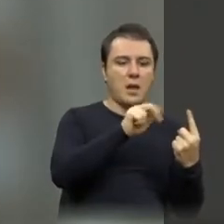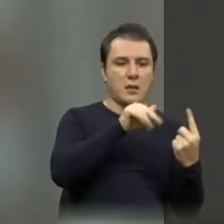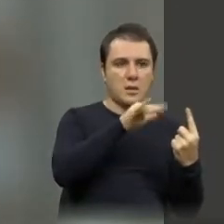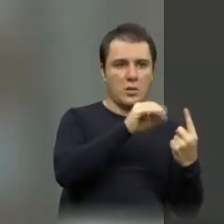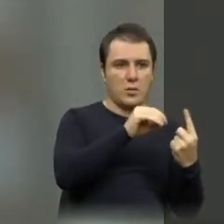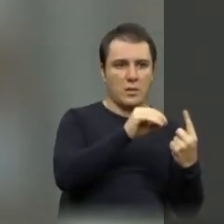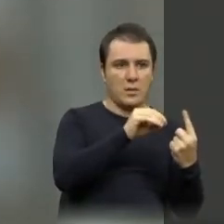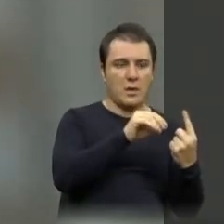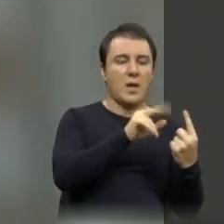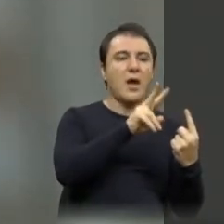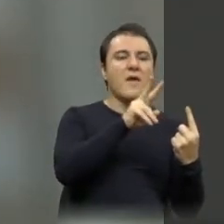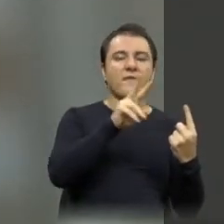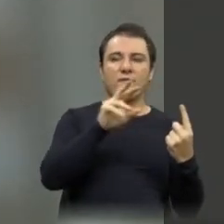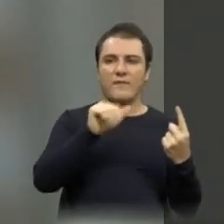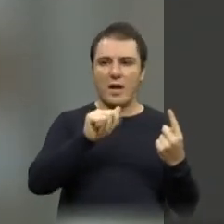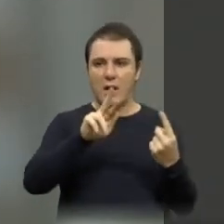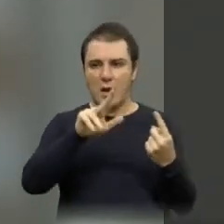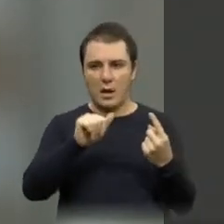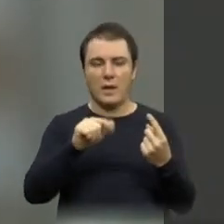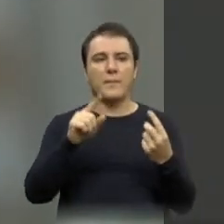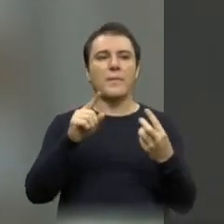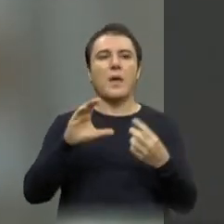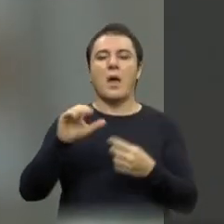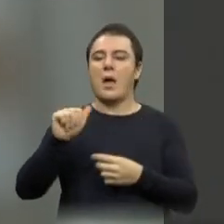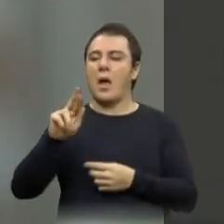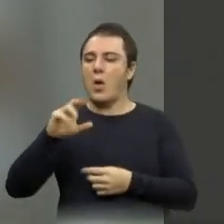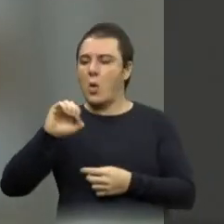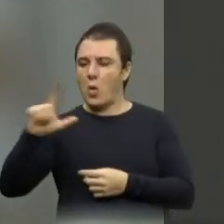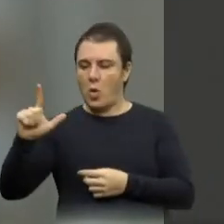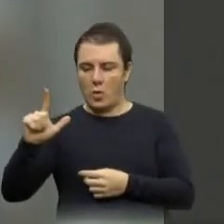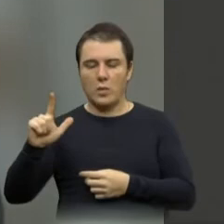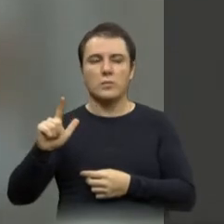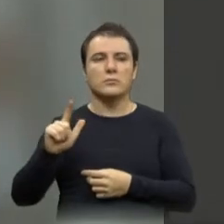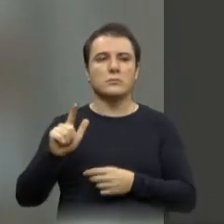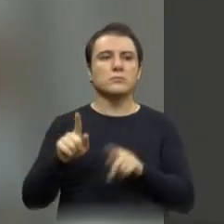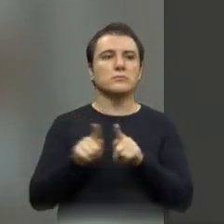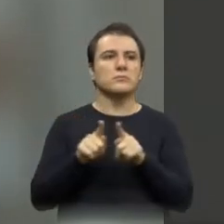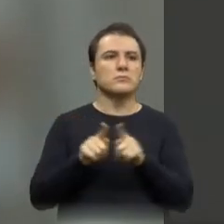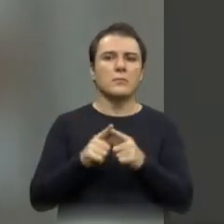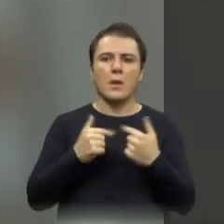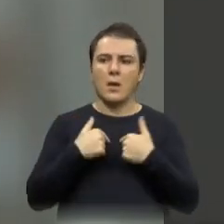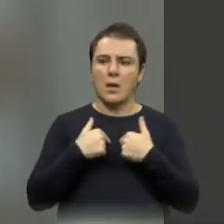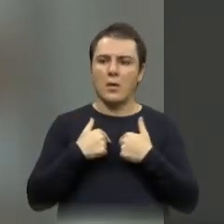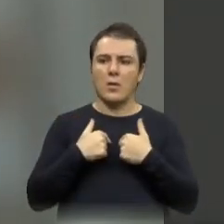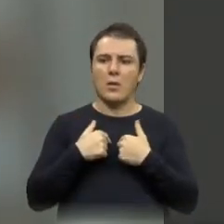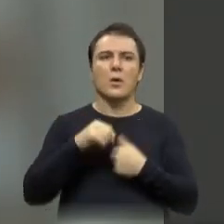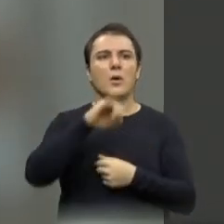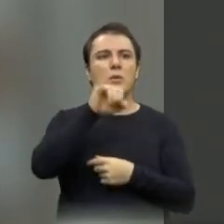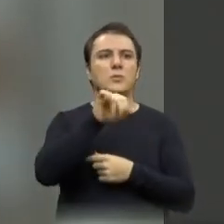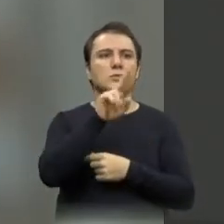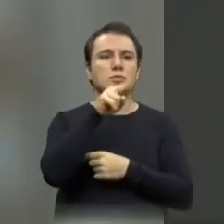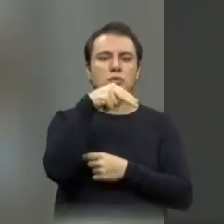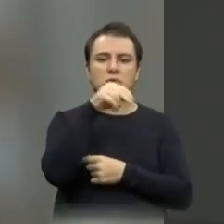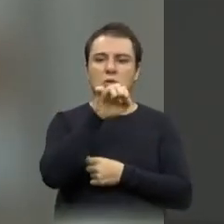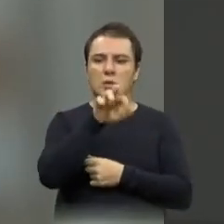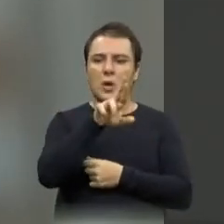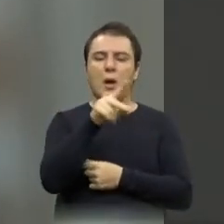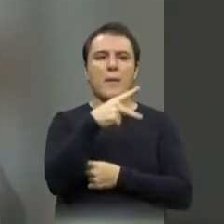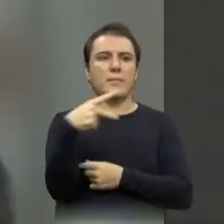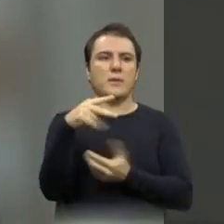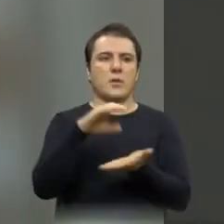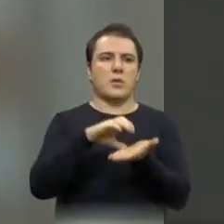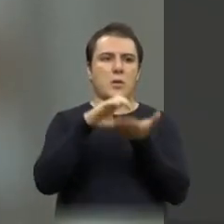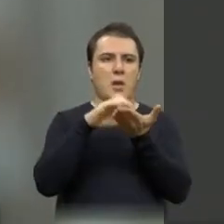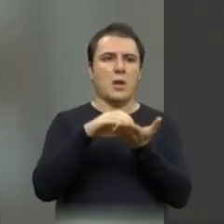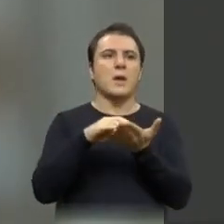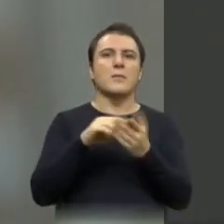o Cabo Vargas, a Carol Galvão, do Bem-Estar Animal, e o Júnior, que é presidente do conselho,